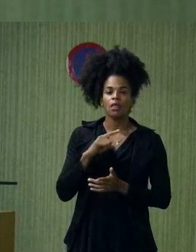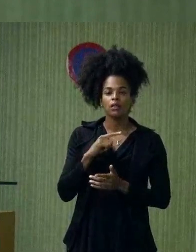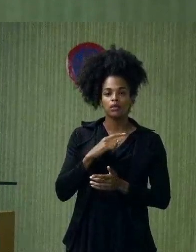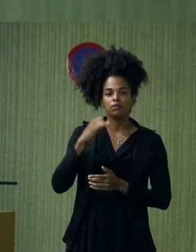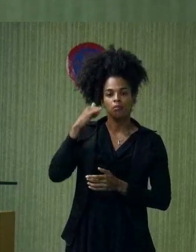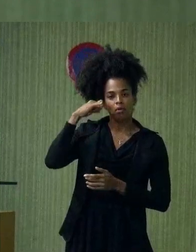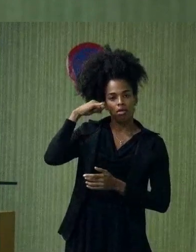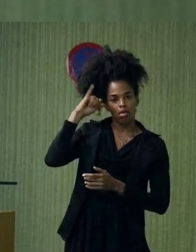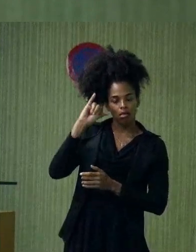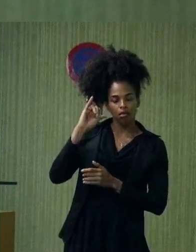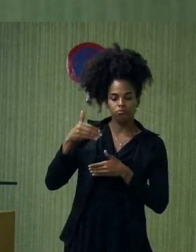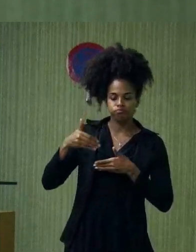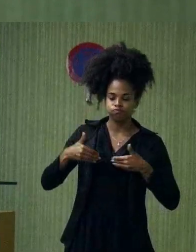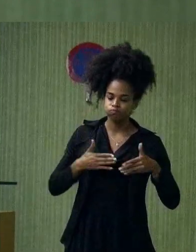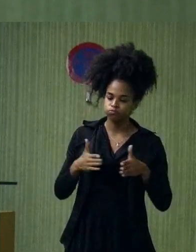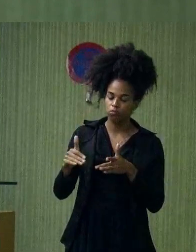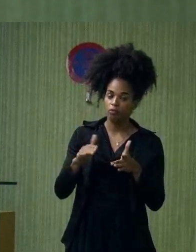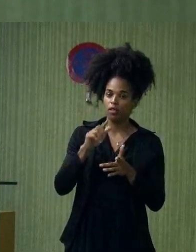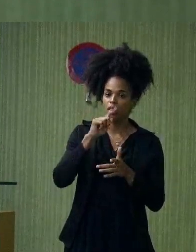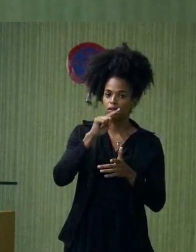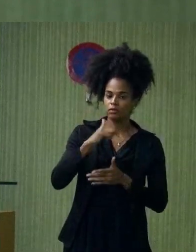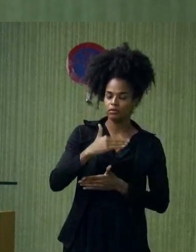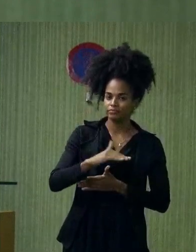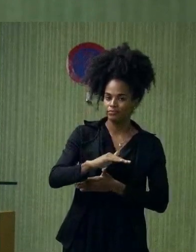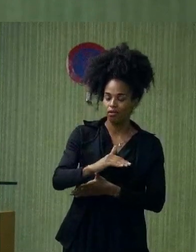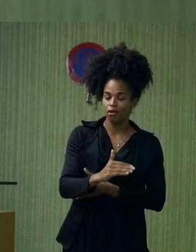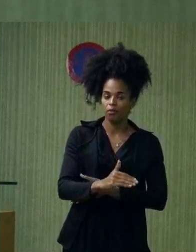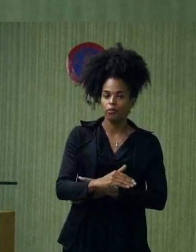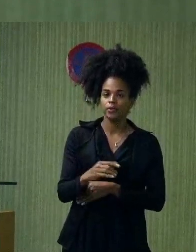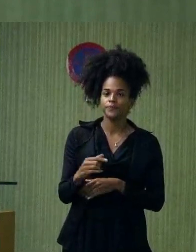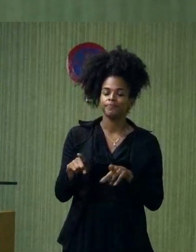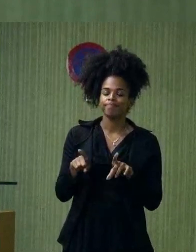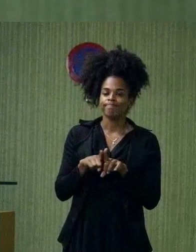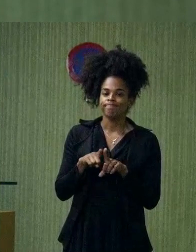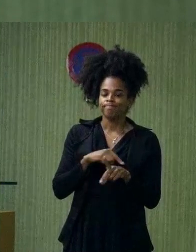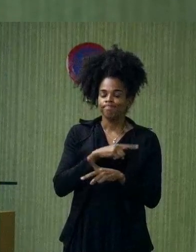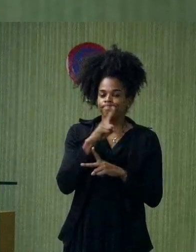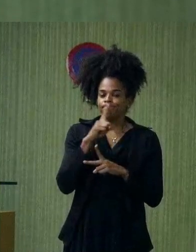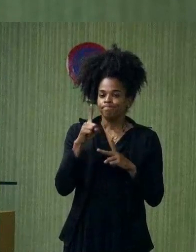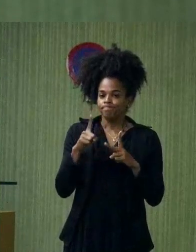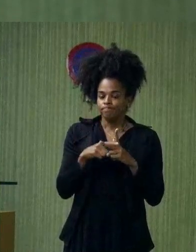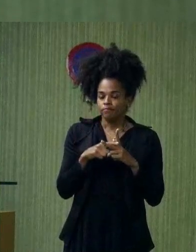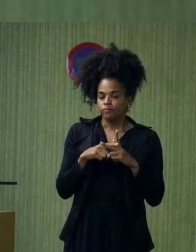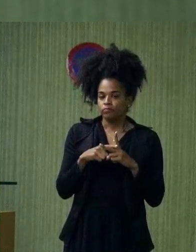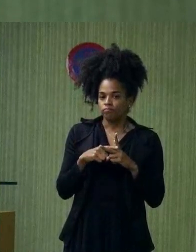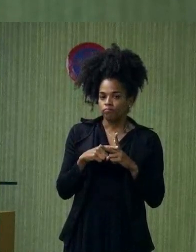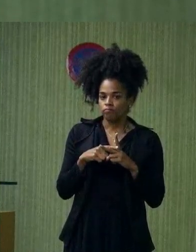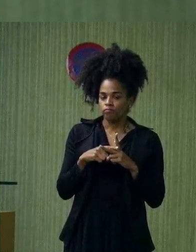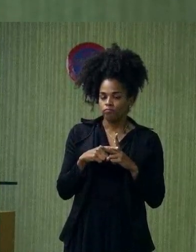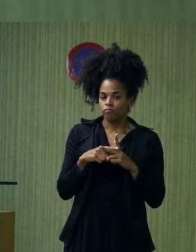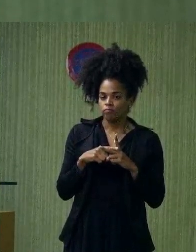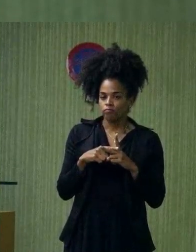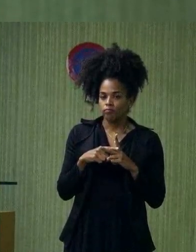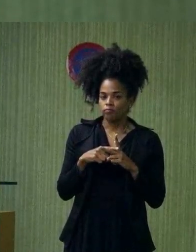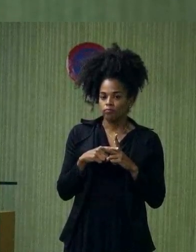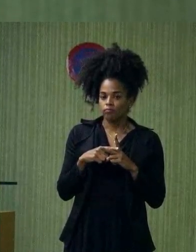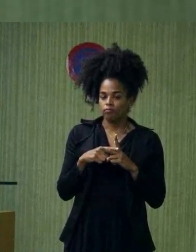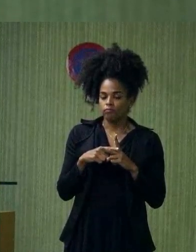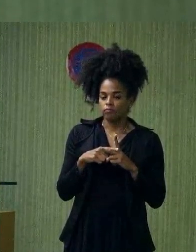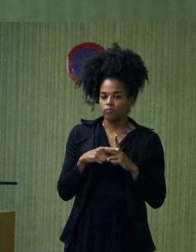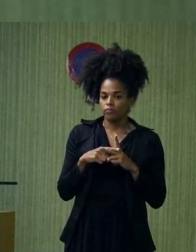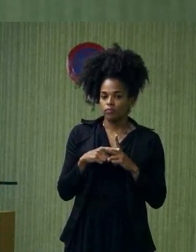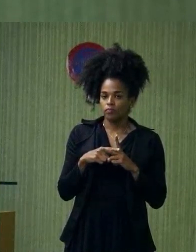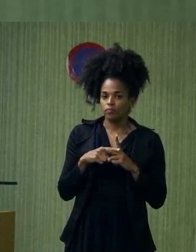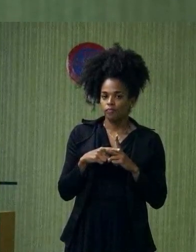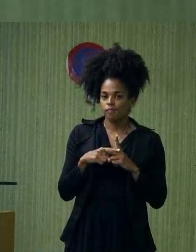outra rota que atende todas as escolas do Rio Amazonas vai atender somente até o dia 7/10 2023